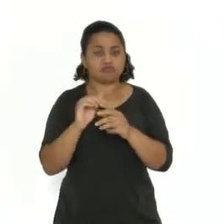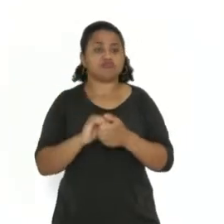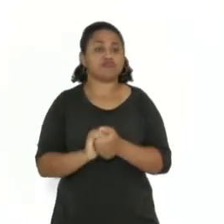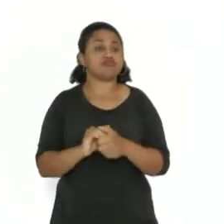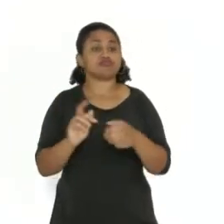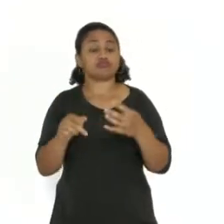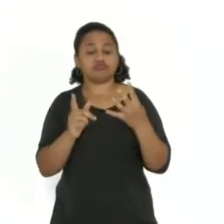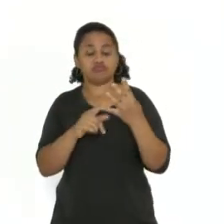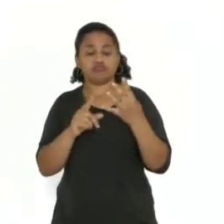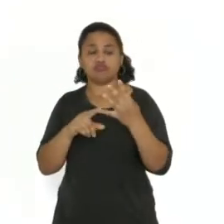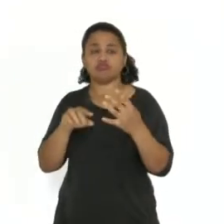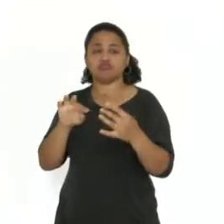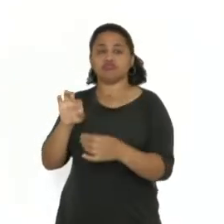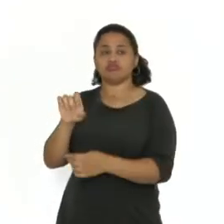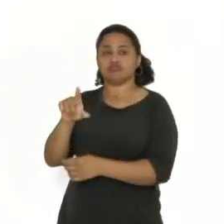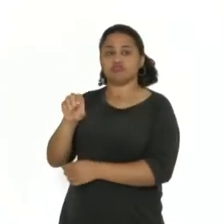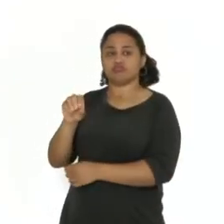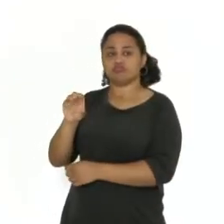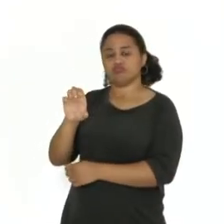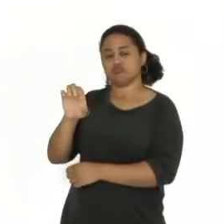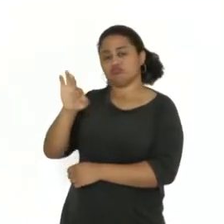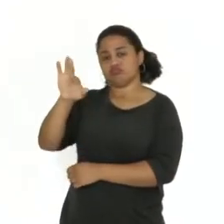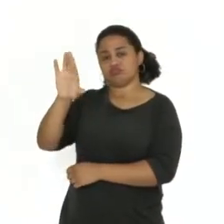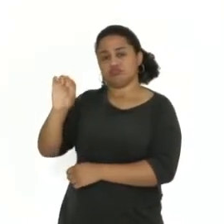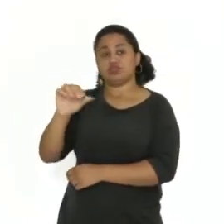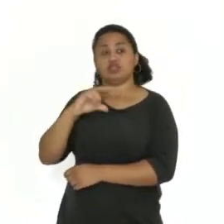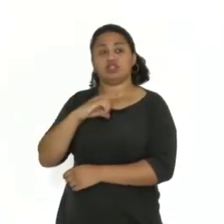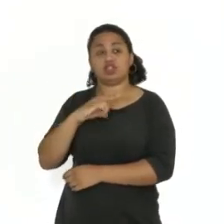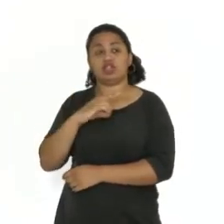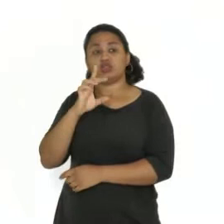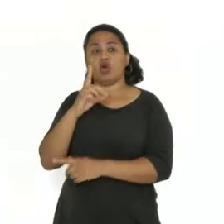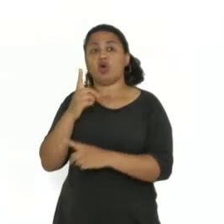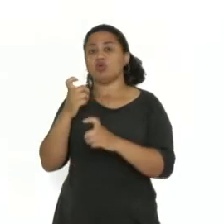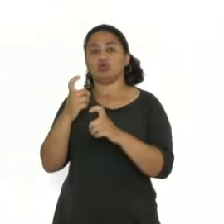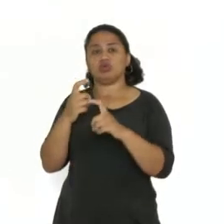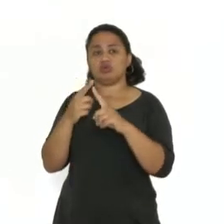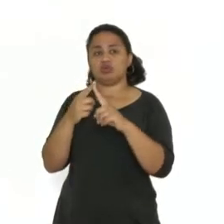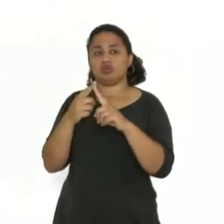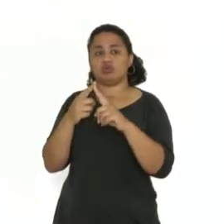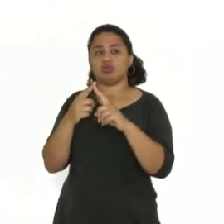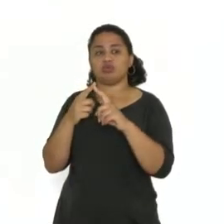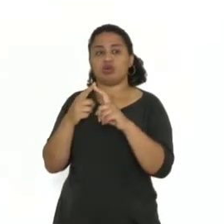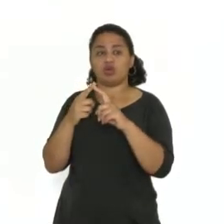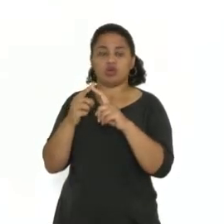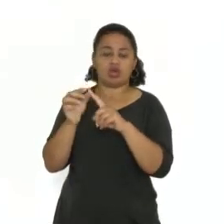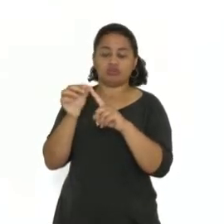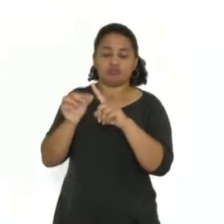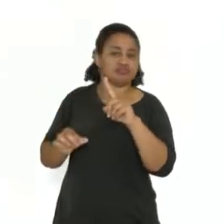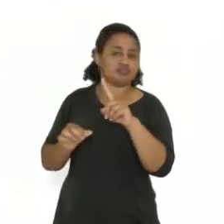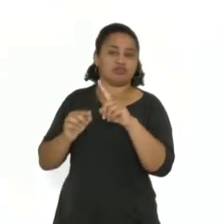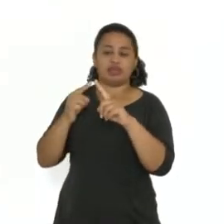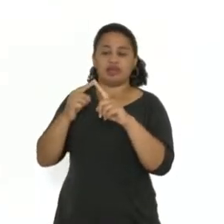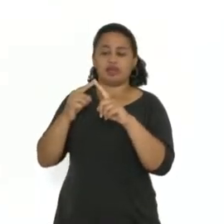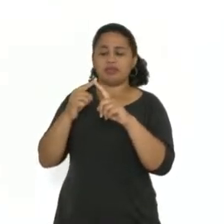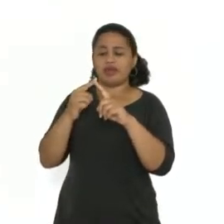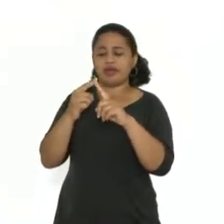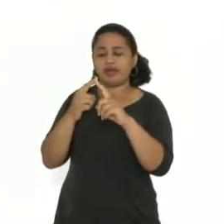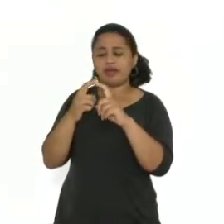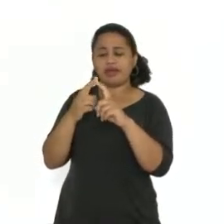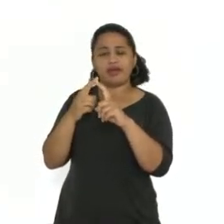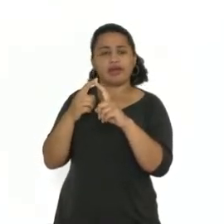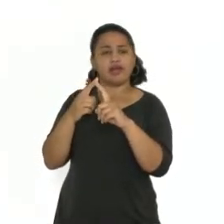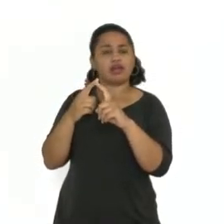no telocêntrico, ele possui um único braço por causa da posição do centrômero, que